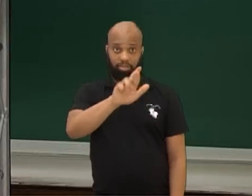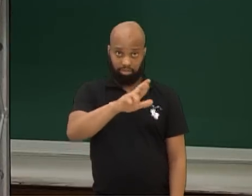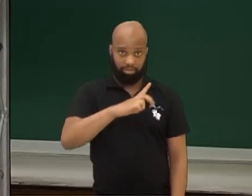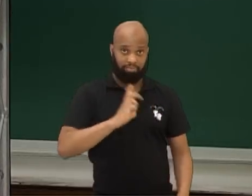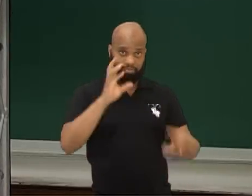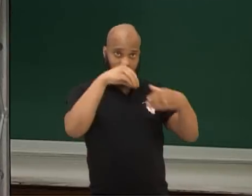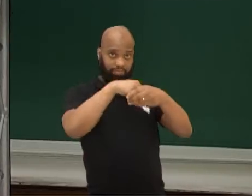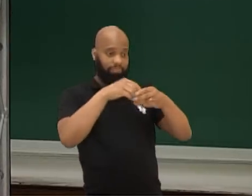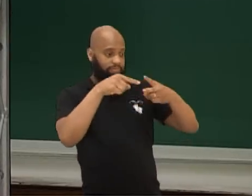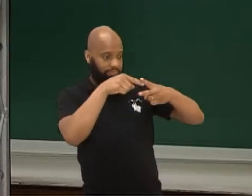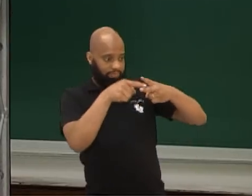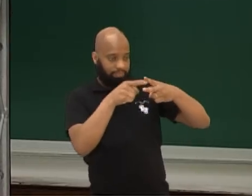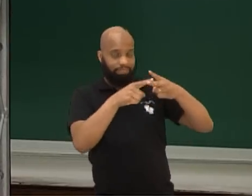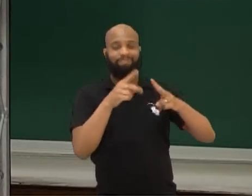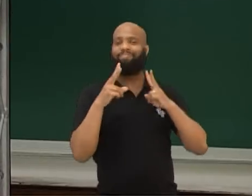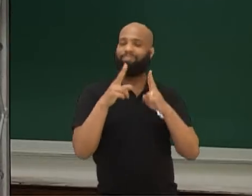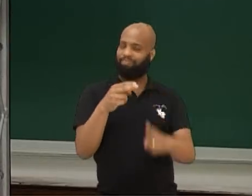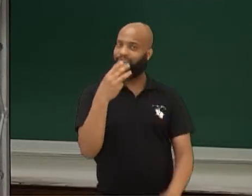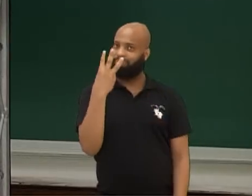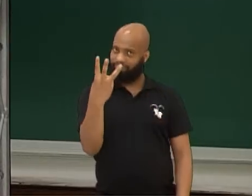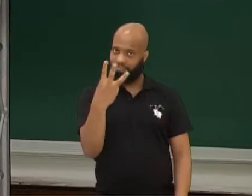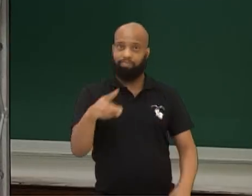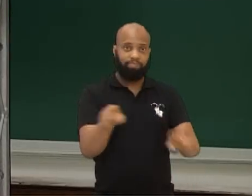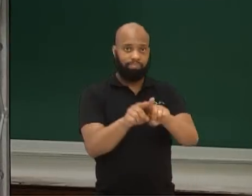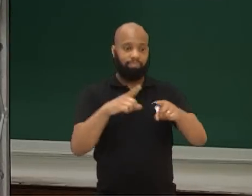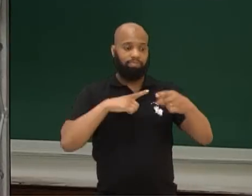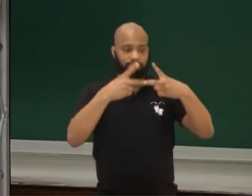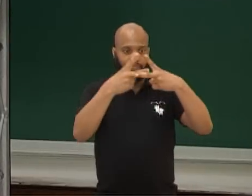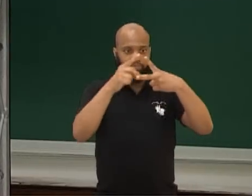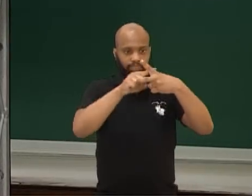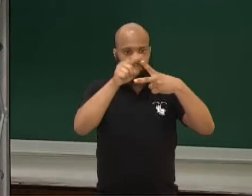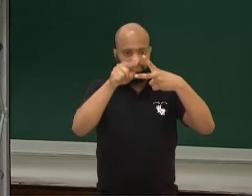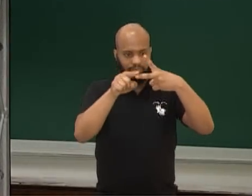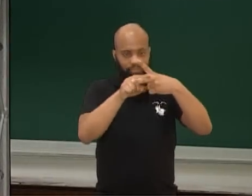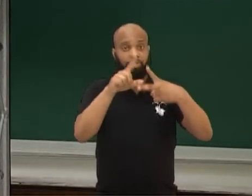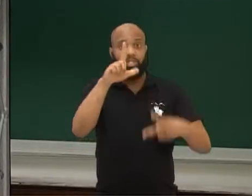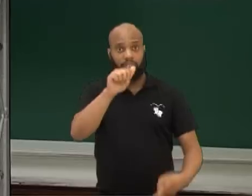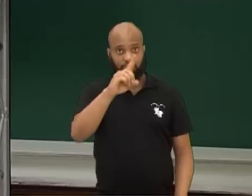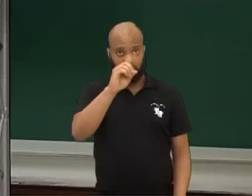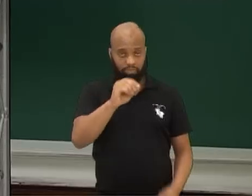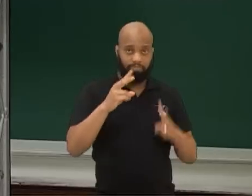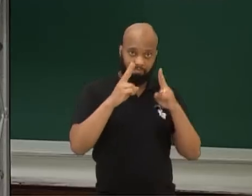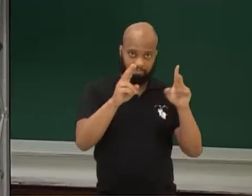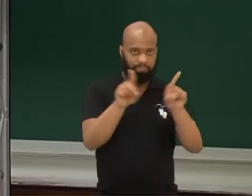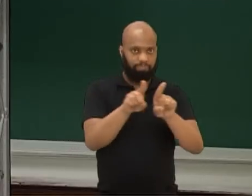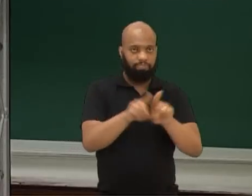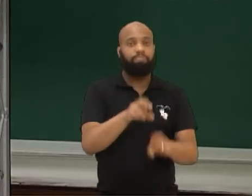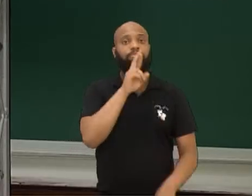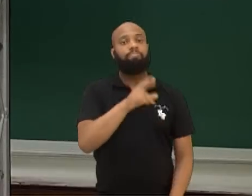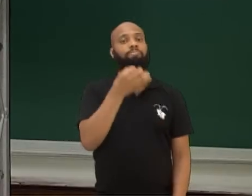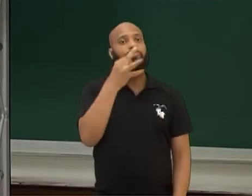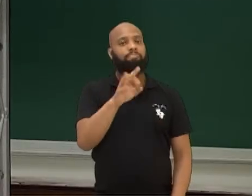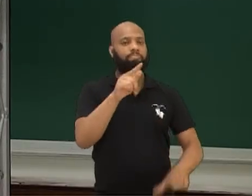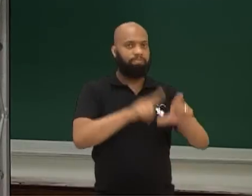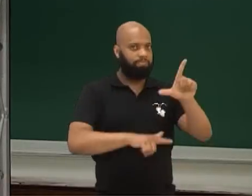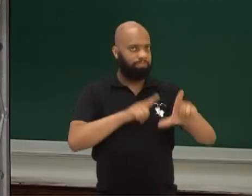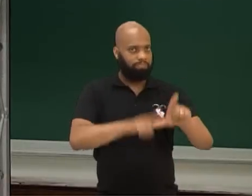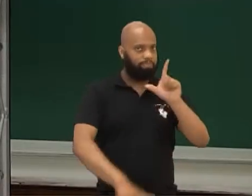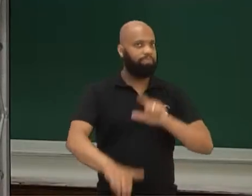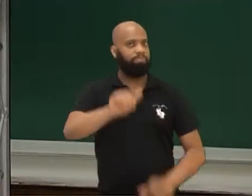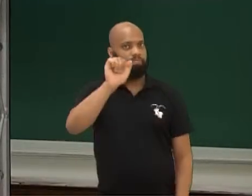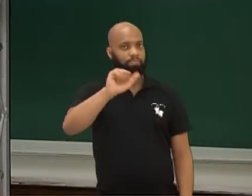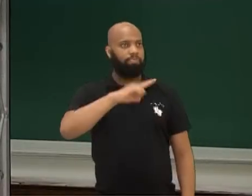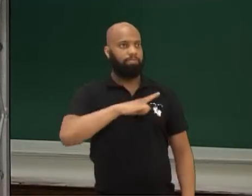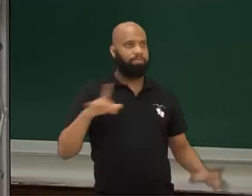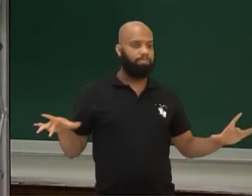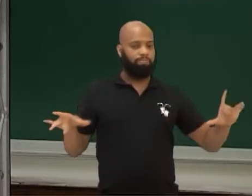iguais e os três lados iguais. Então, a alternativa correta foi a letra A. Então, a gente associou a